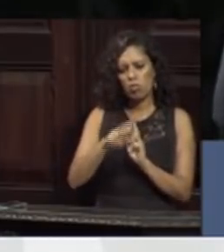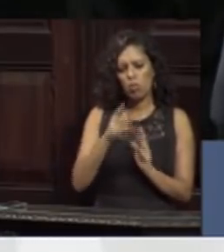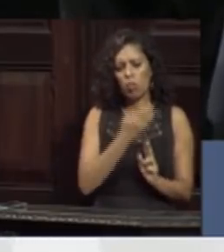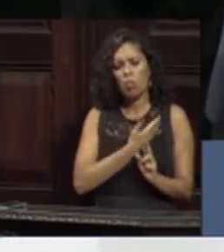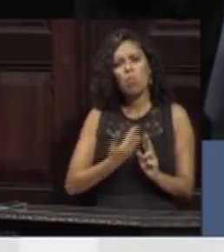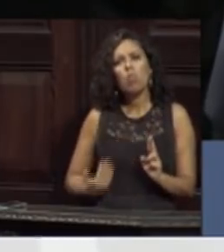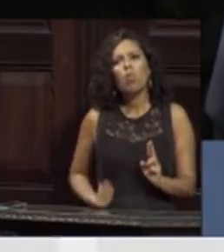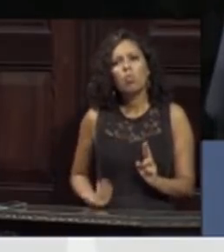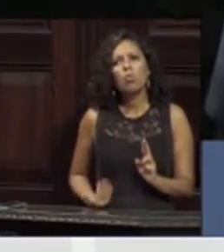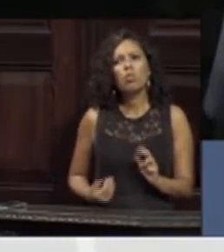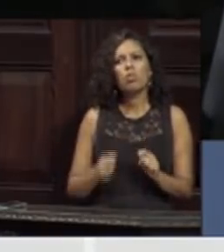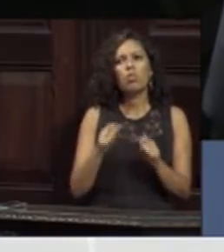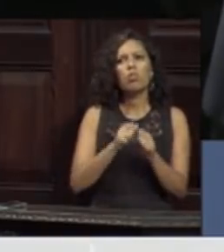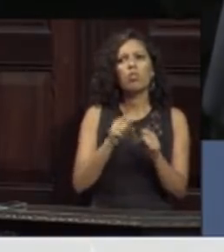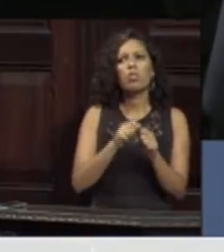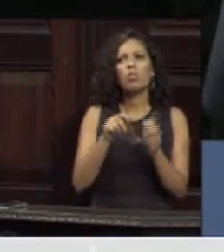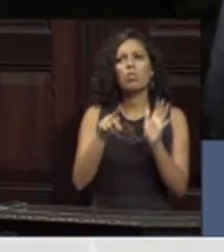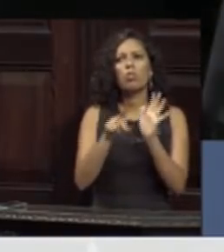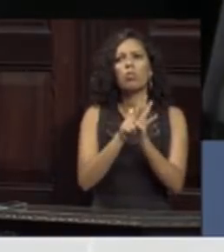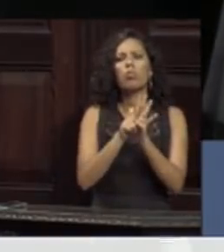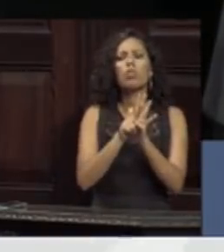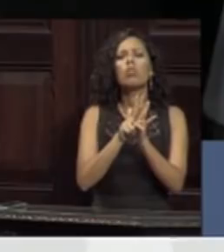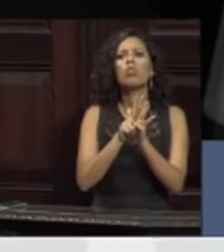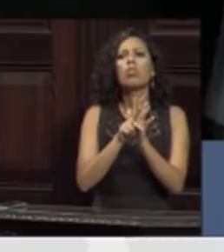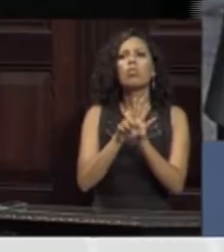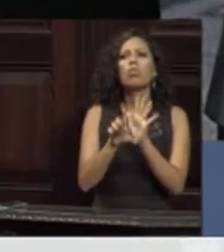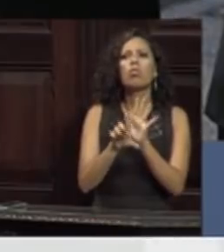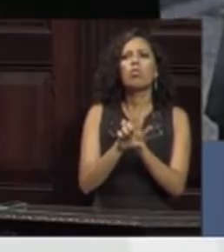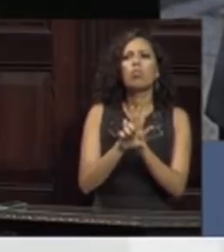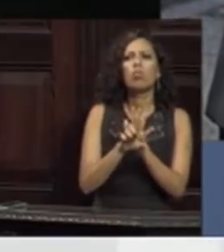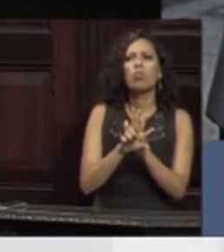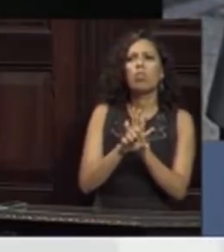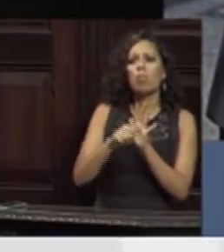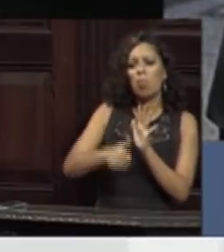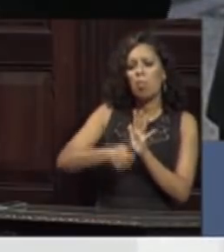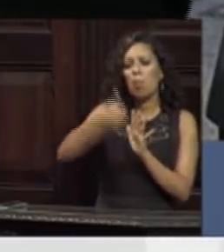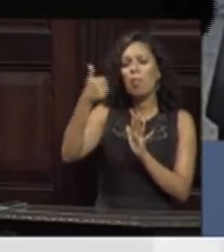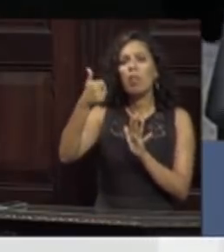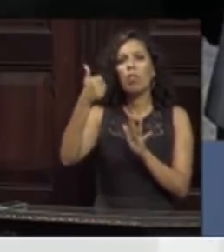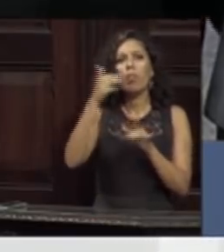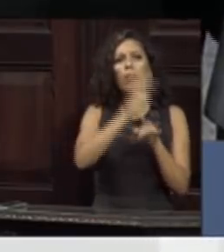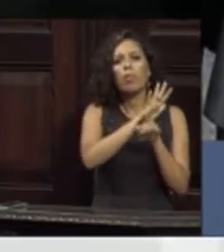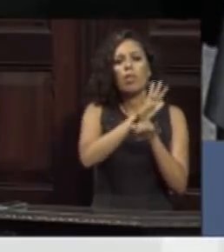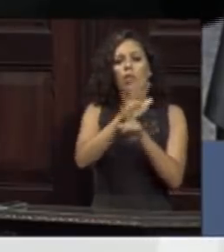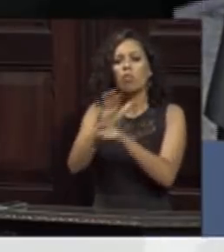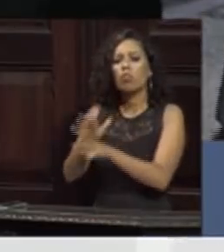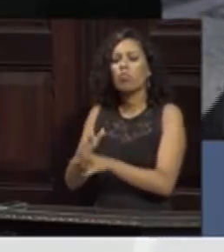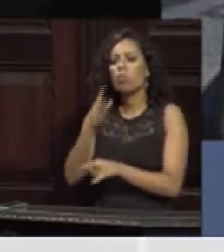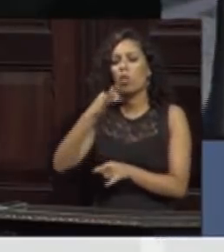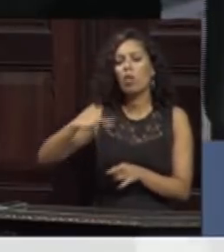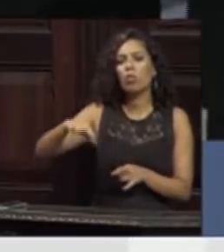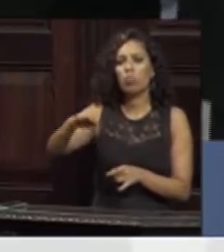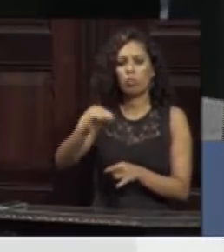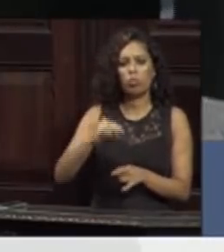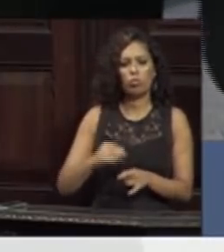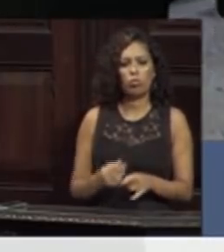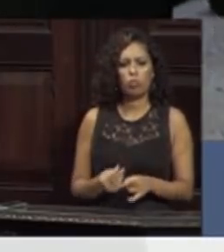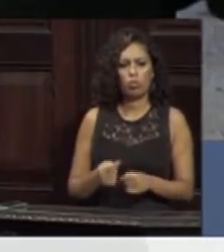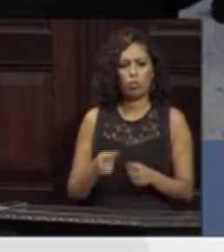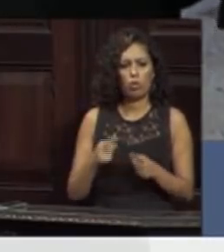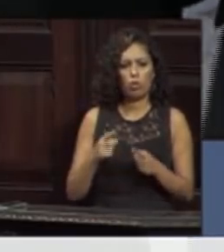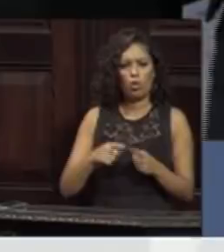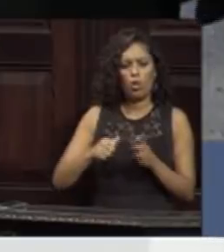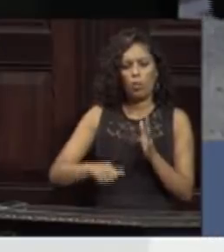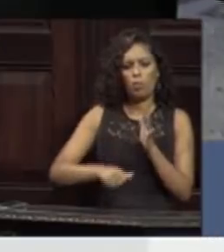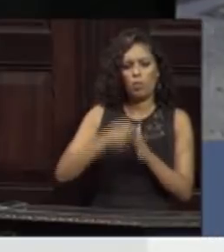para fazerem um projeto que é mais caro, mais ineficiente e pior com os trabalhadores. A primeira